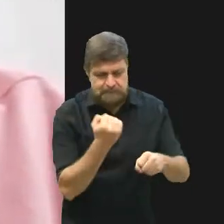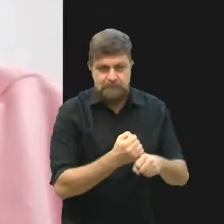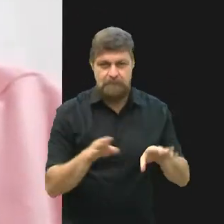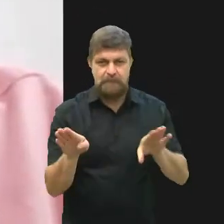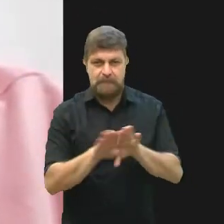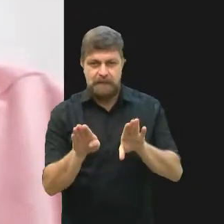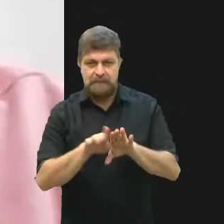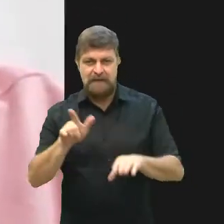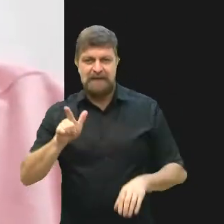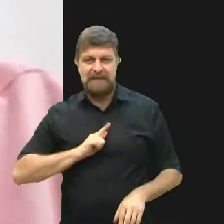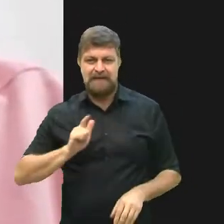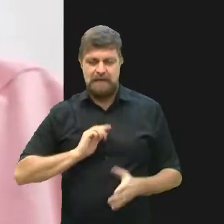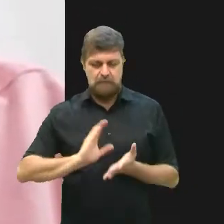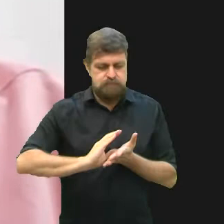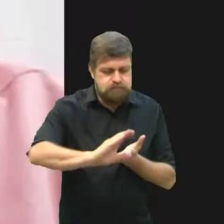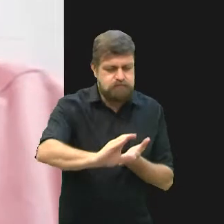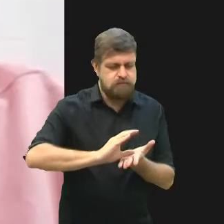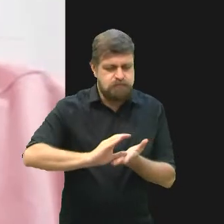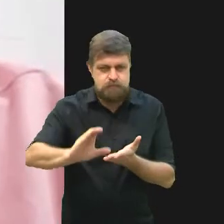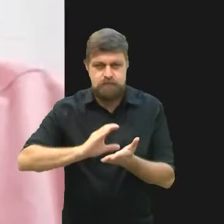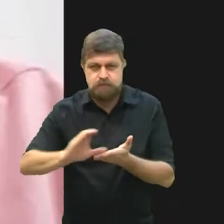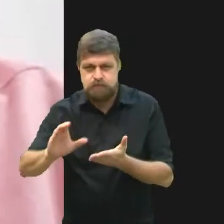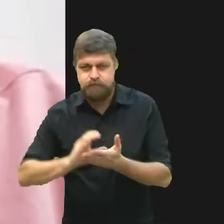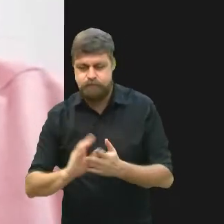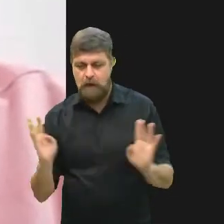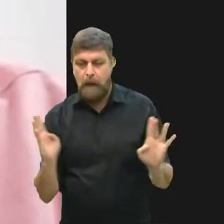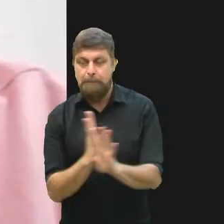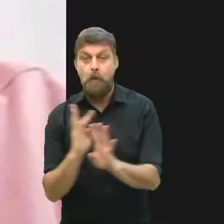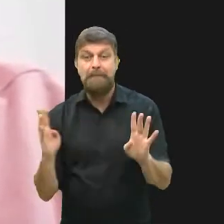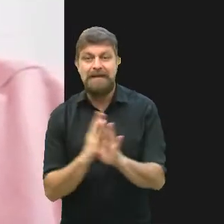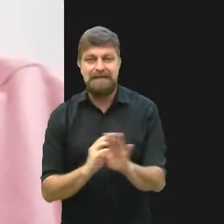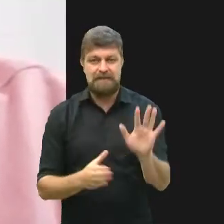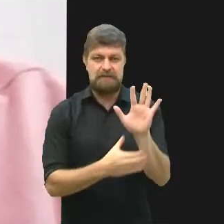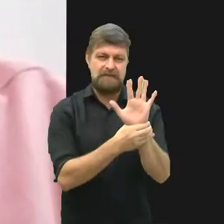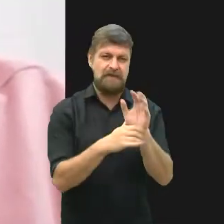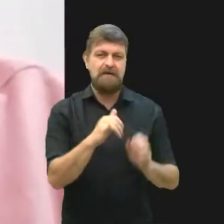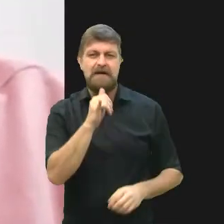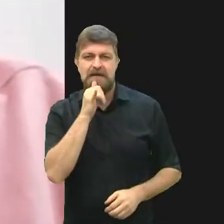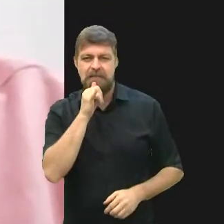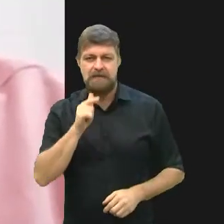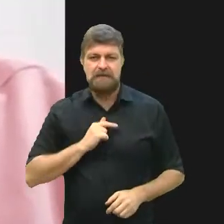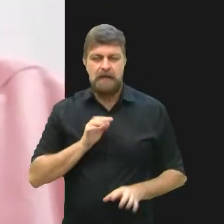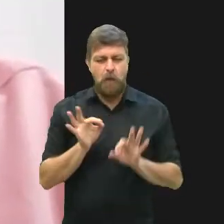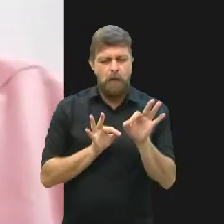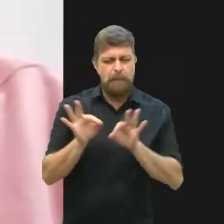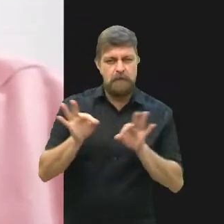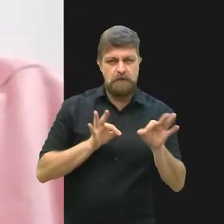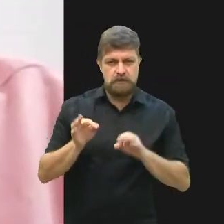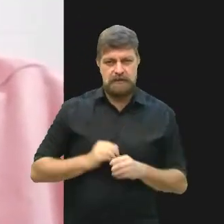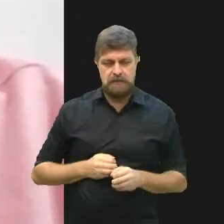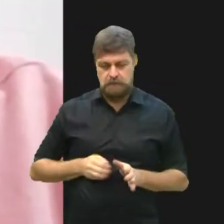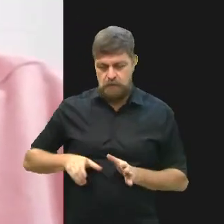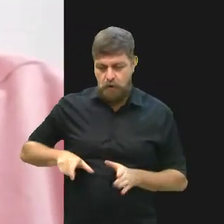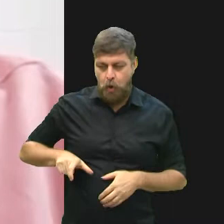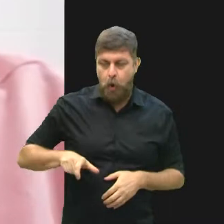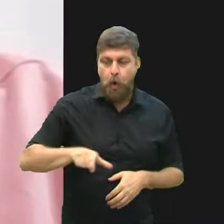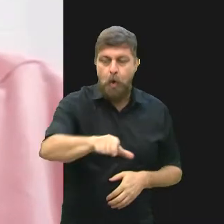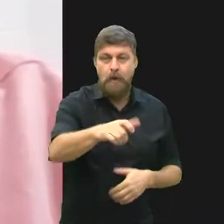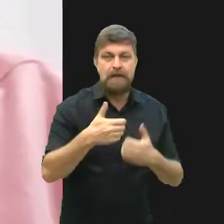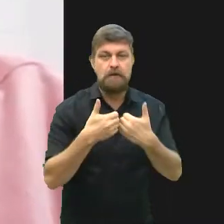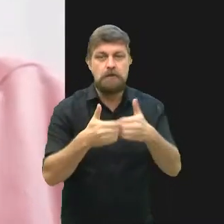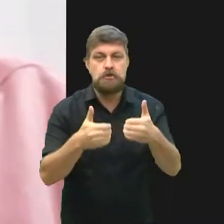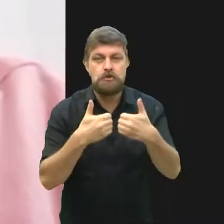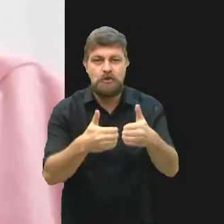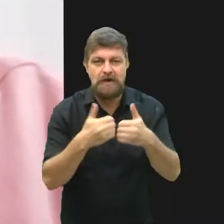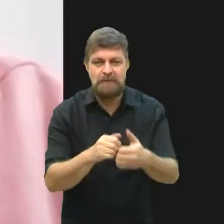da CEINFRA, investimentos em mobilidade sustentável, como, por exemplo, o projeto que está em curso do BRT, sendo